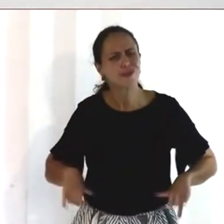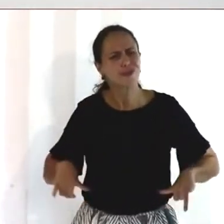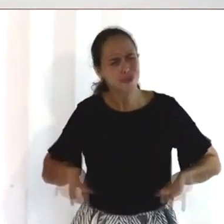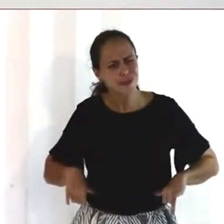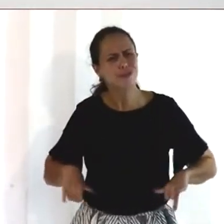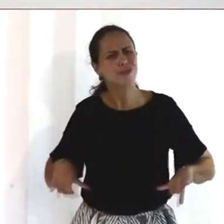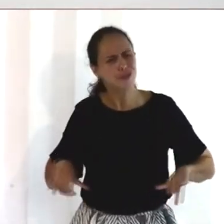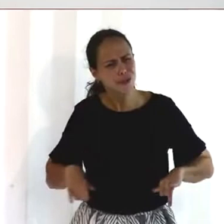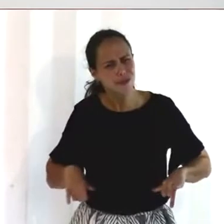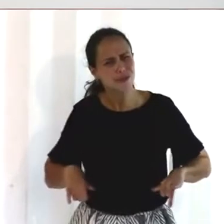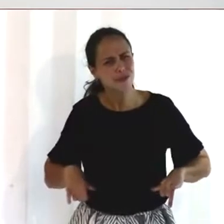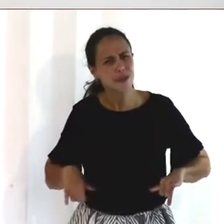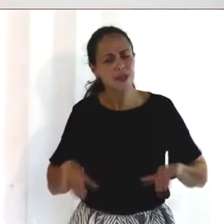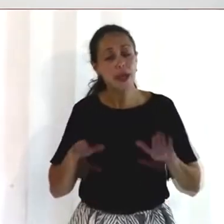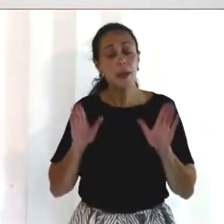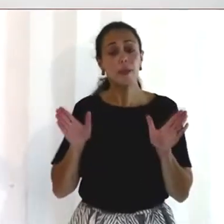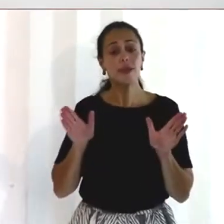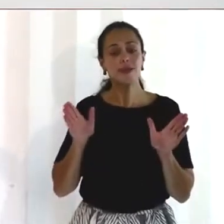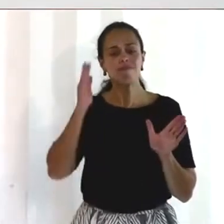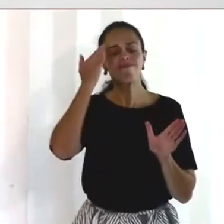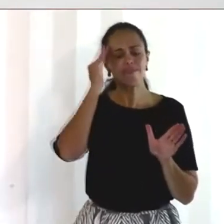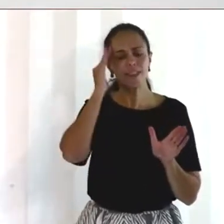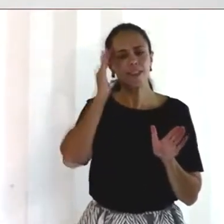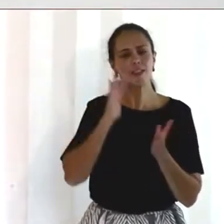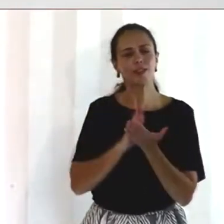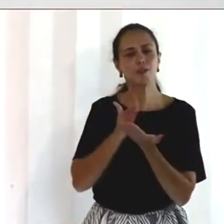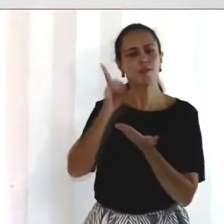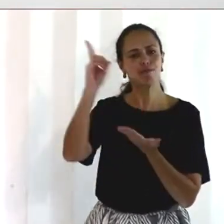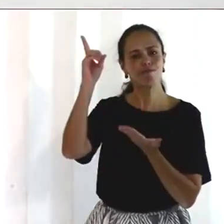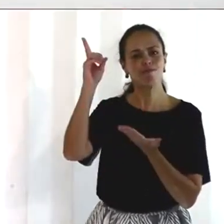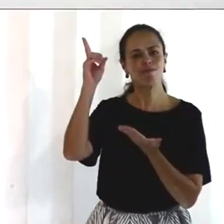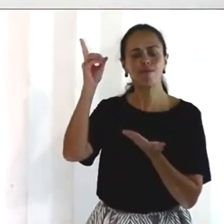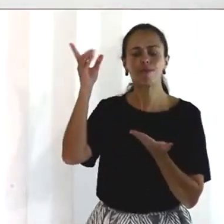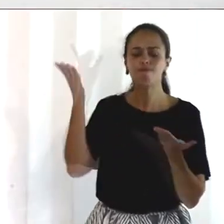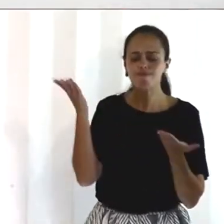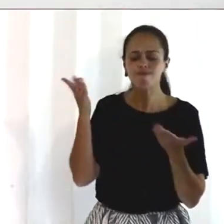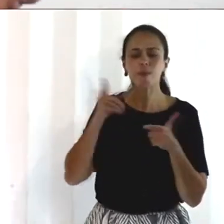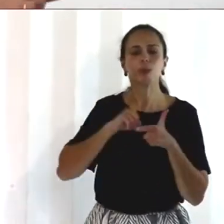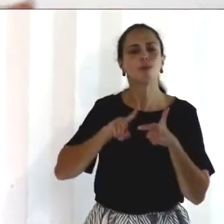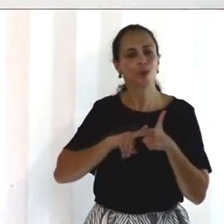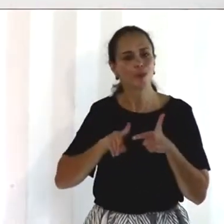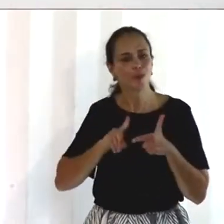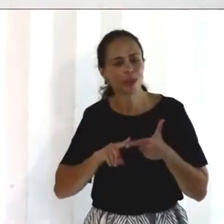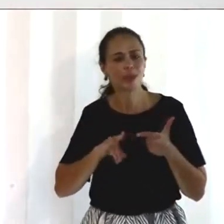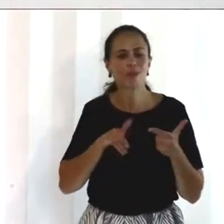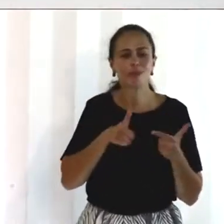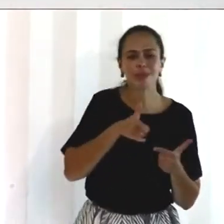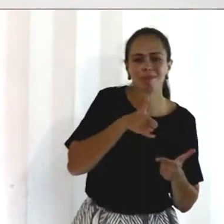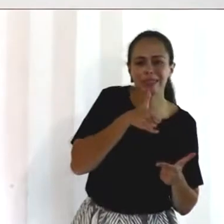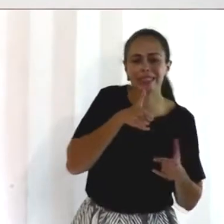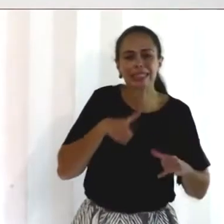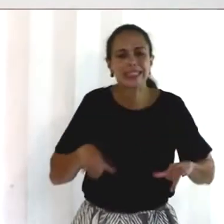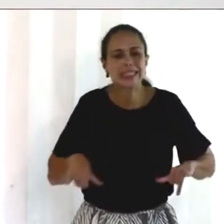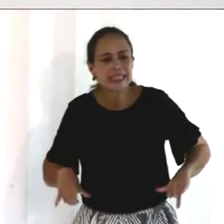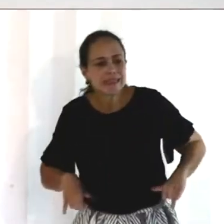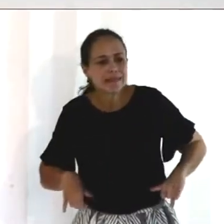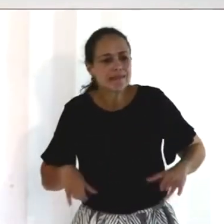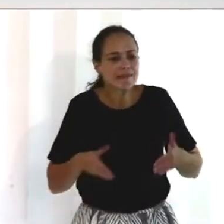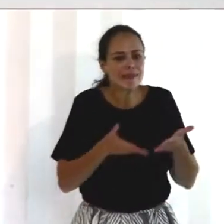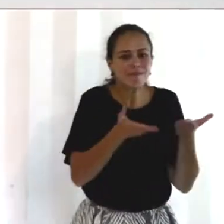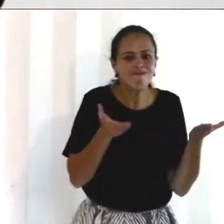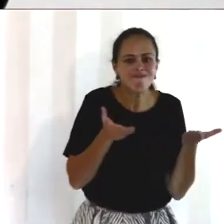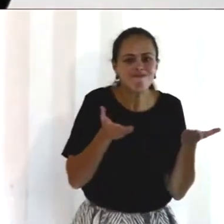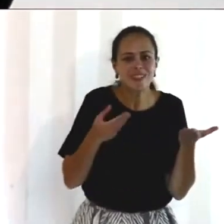para ti. Eu vou andar segundo a palavra, no mundo tereis aflições, mas tende bom ânimo, eu venci o mundo. E então